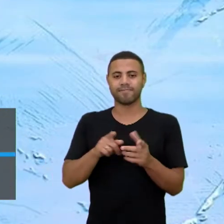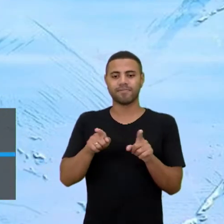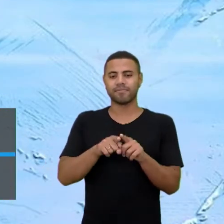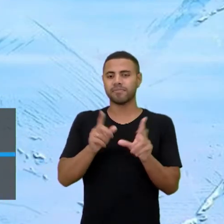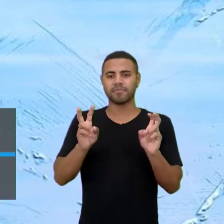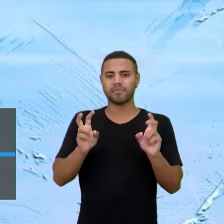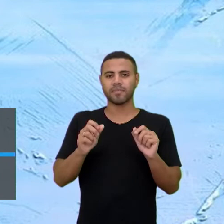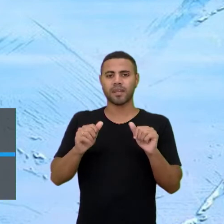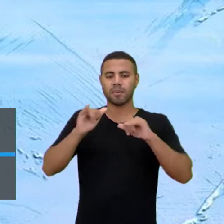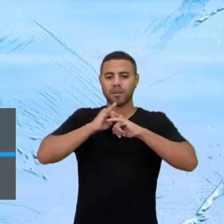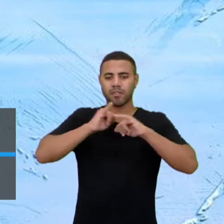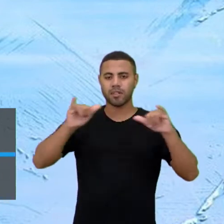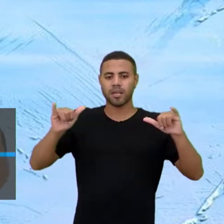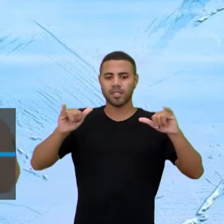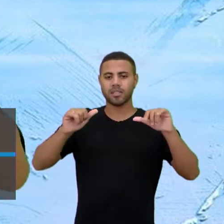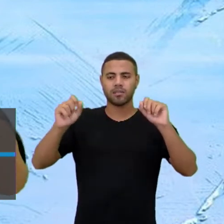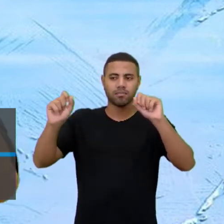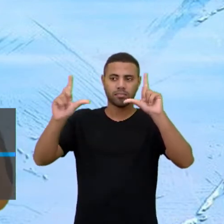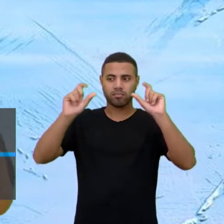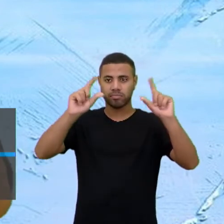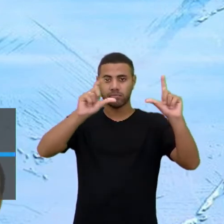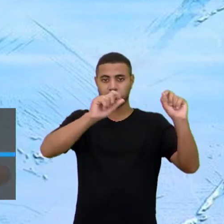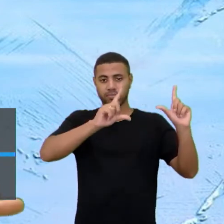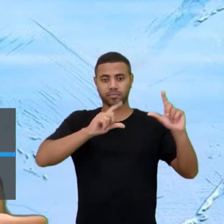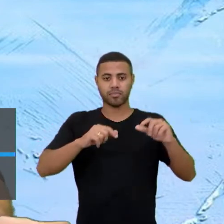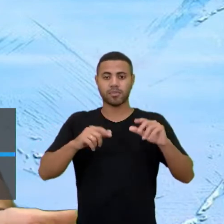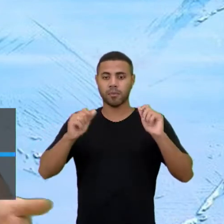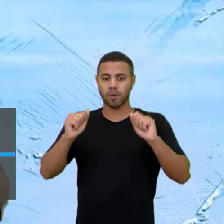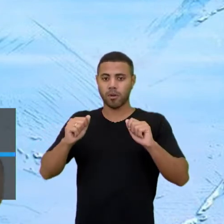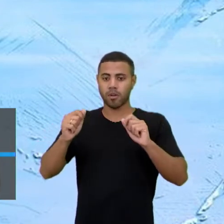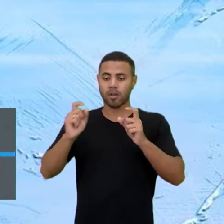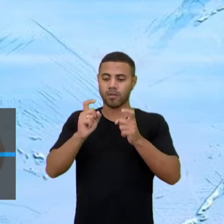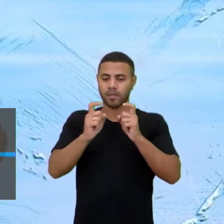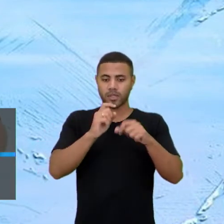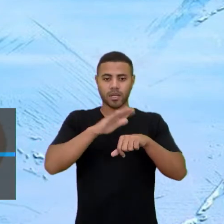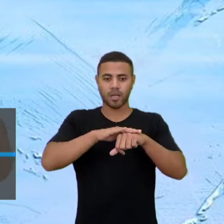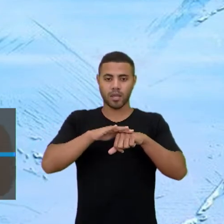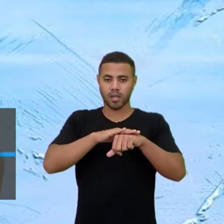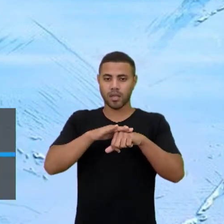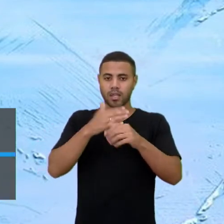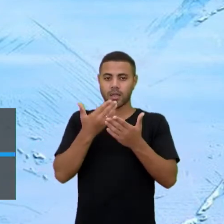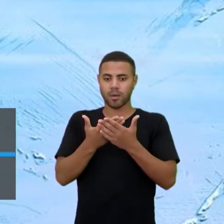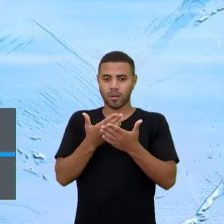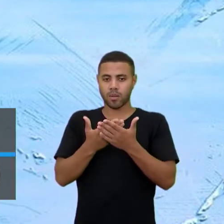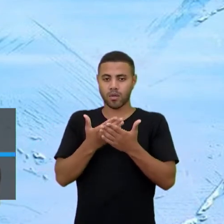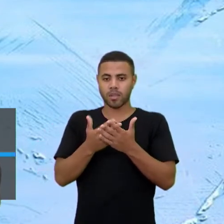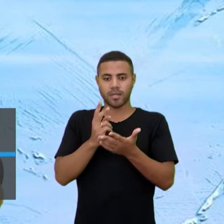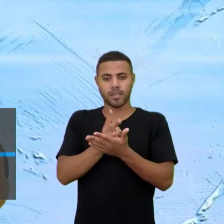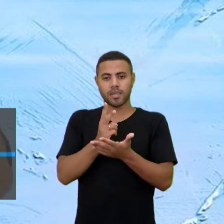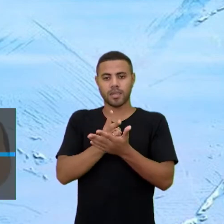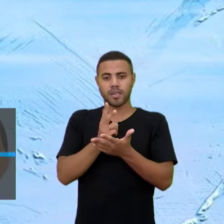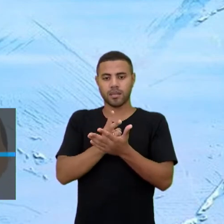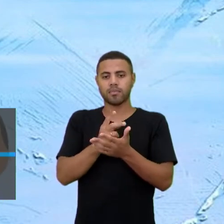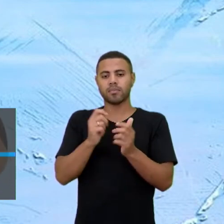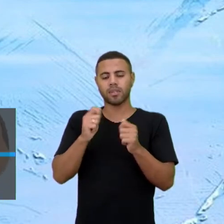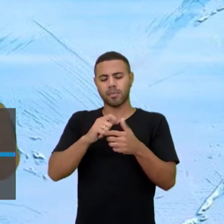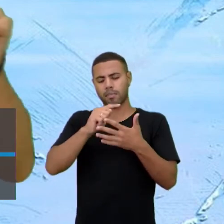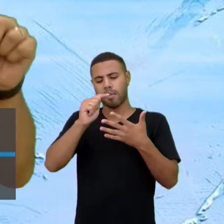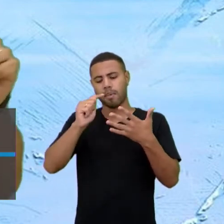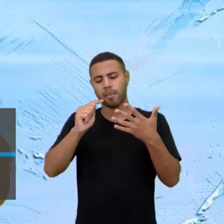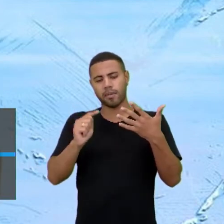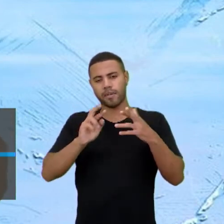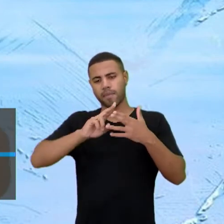exemplo, briefing pode apontar para outros momentos, outros assuntos que vocês discutem em sala de aula, cartaz, layout, dá para puxar muitos